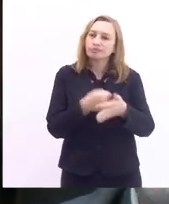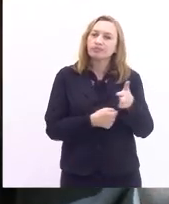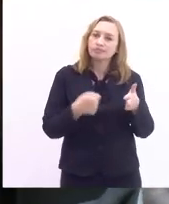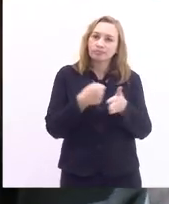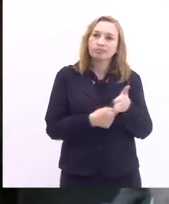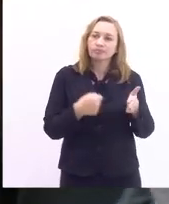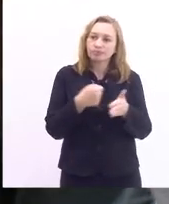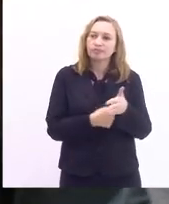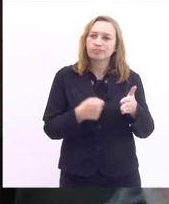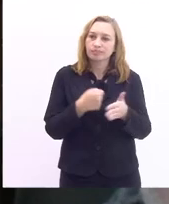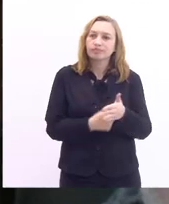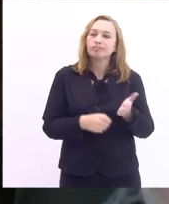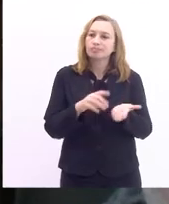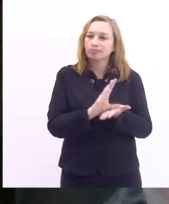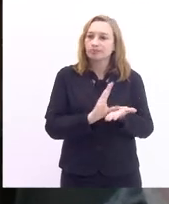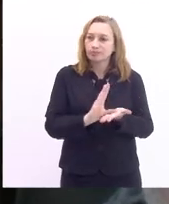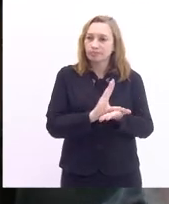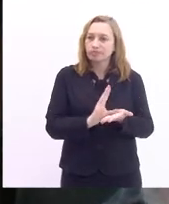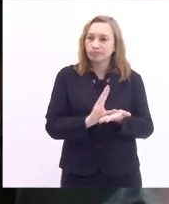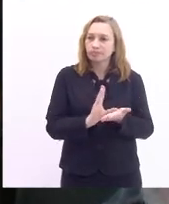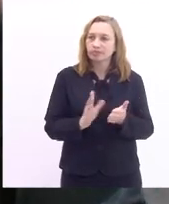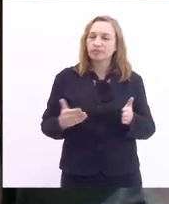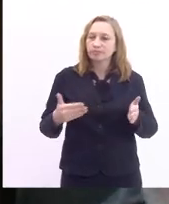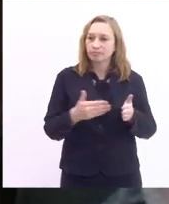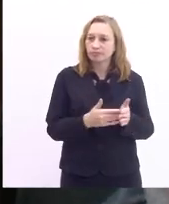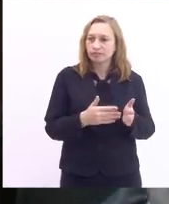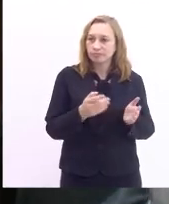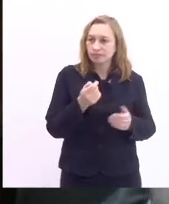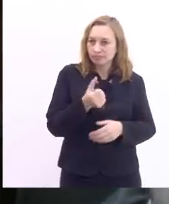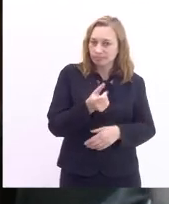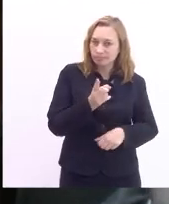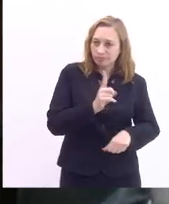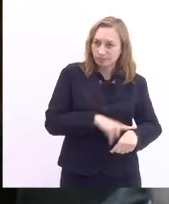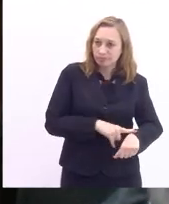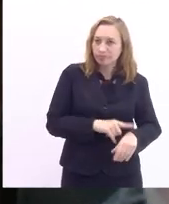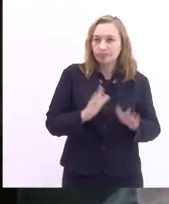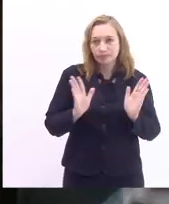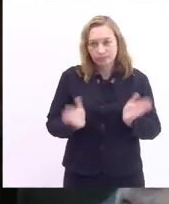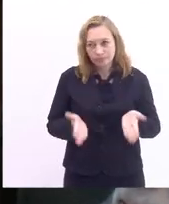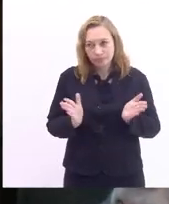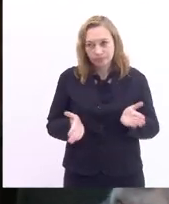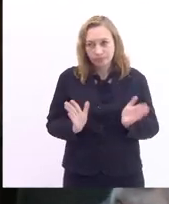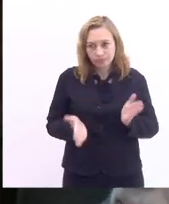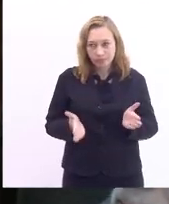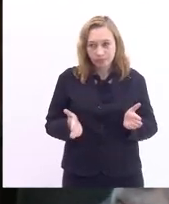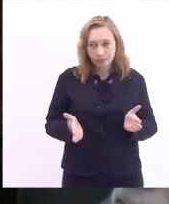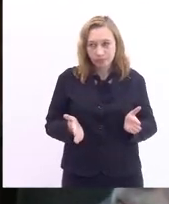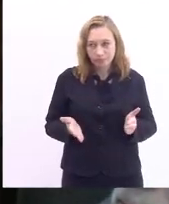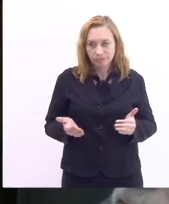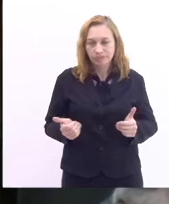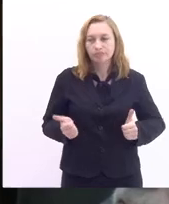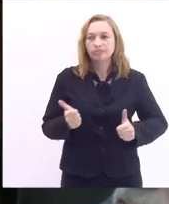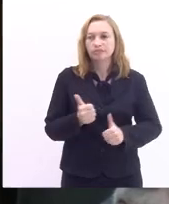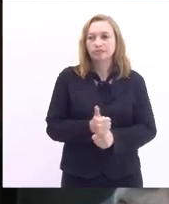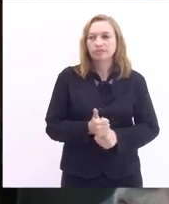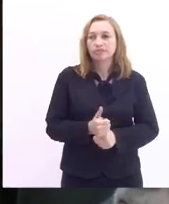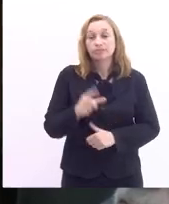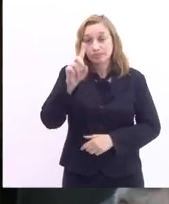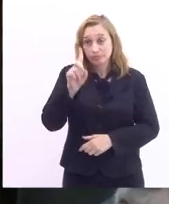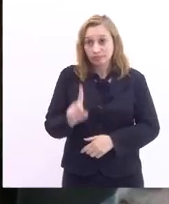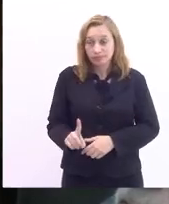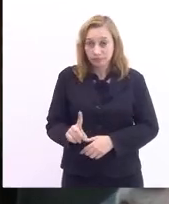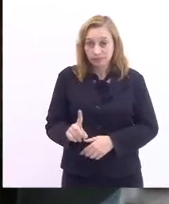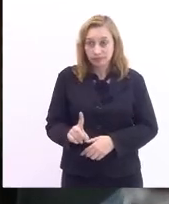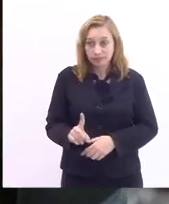luta né como Conselheiro até em da pouco hoje estou sendo empossado na qualidade de diretor